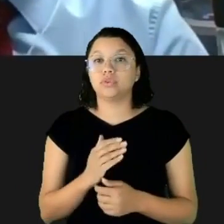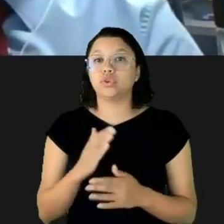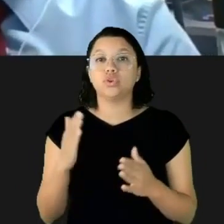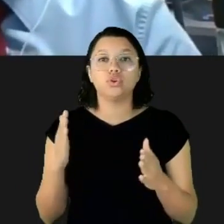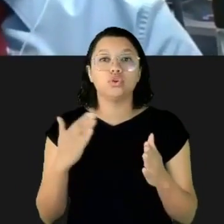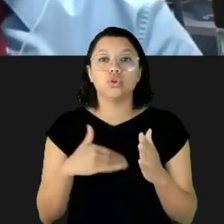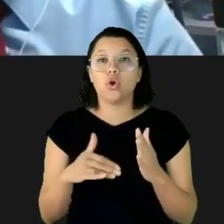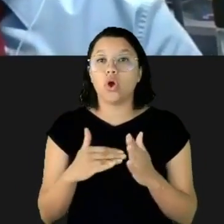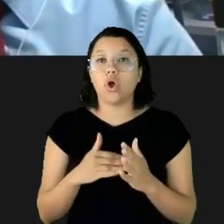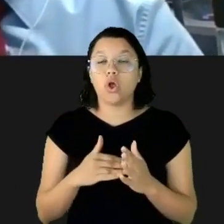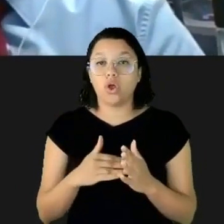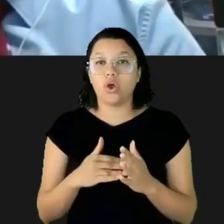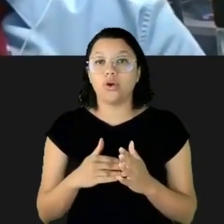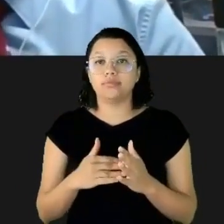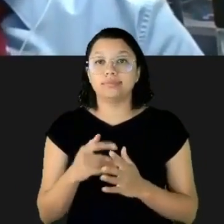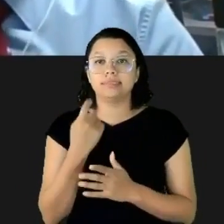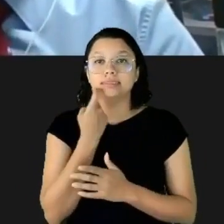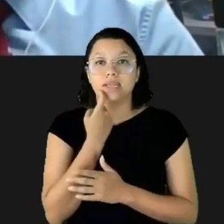sexta-feira